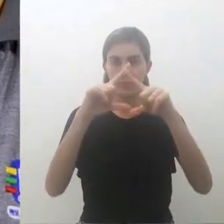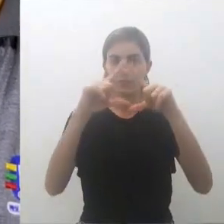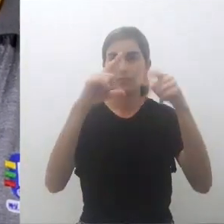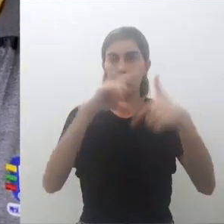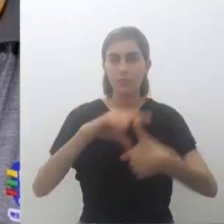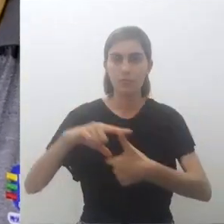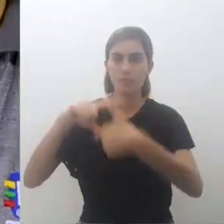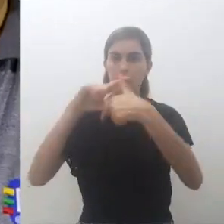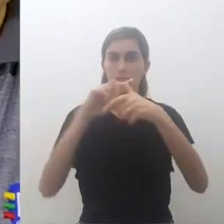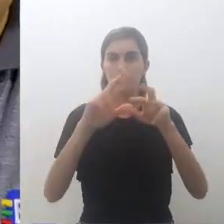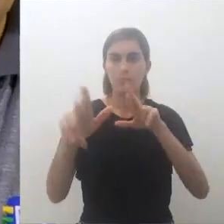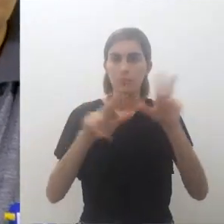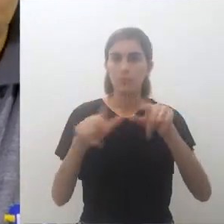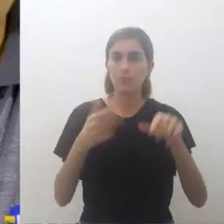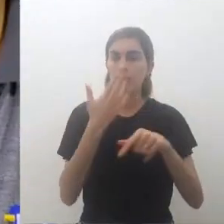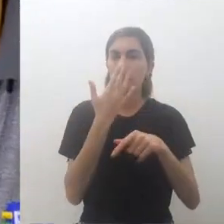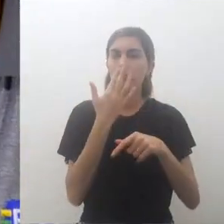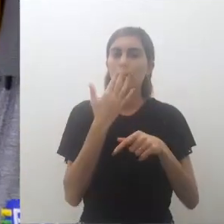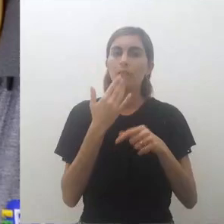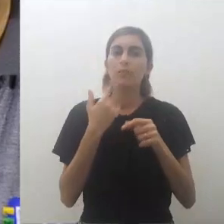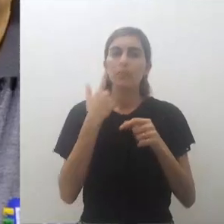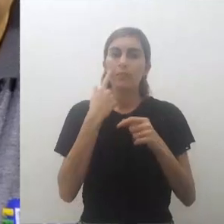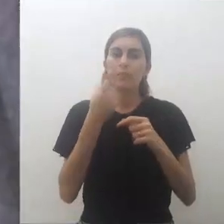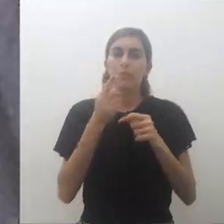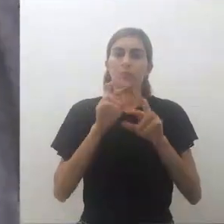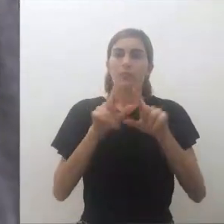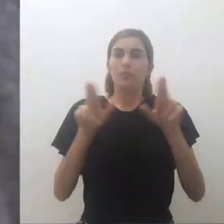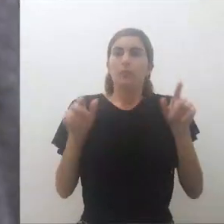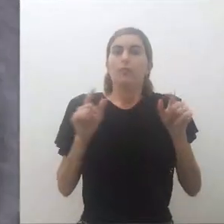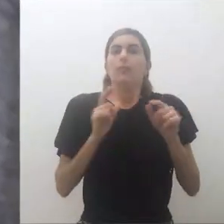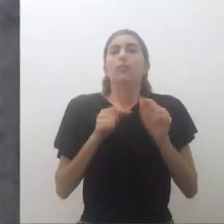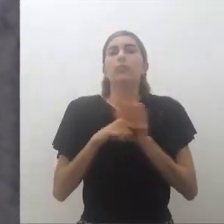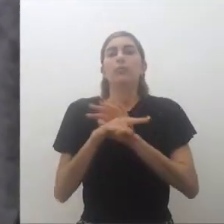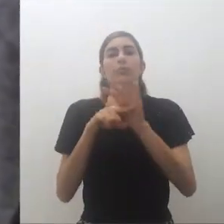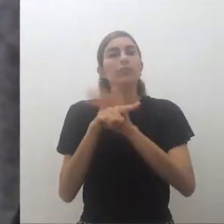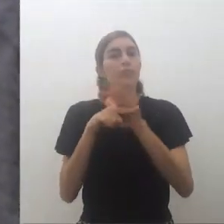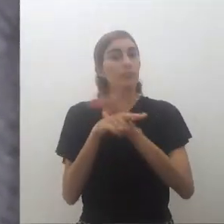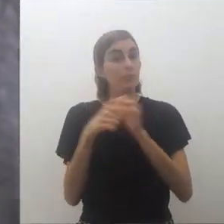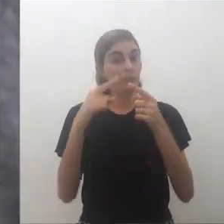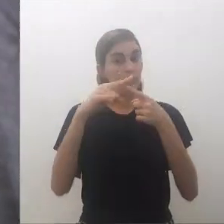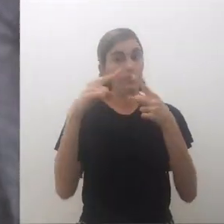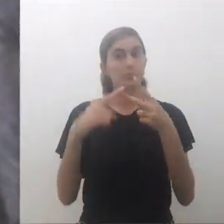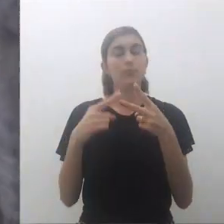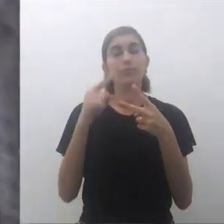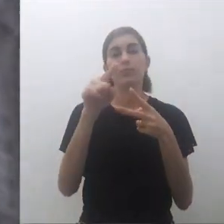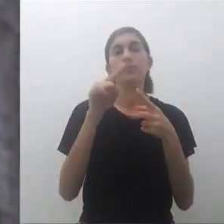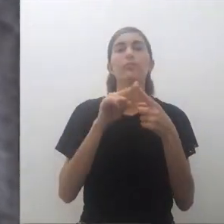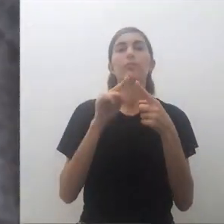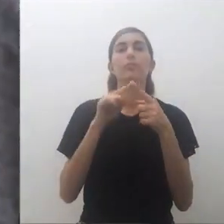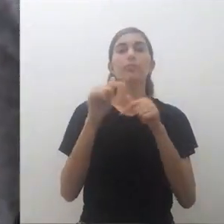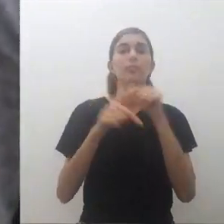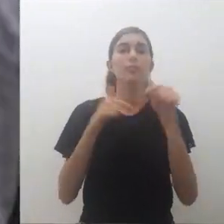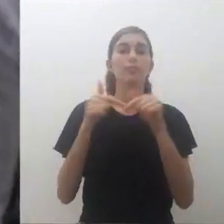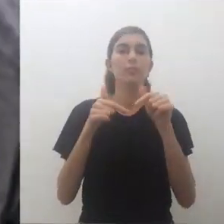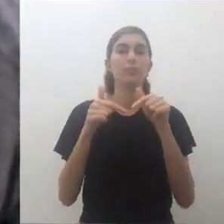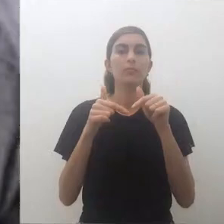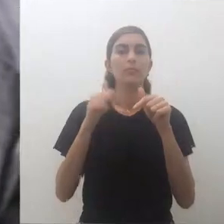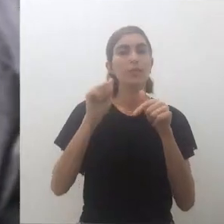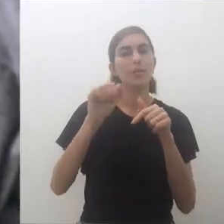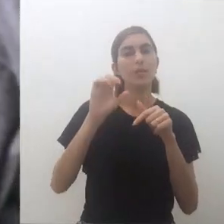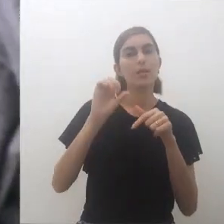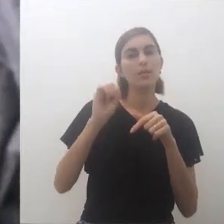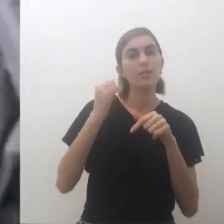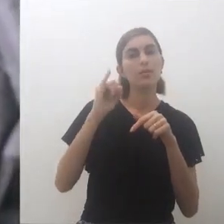cores. Vamos analisar aqui algumas composições. Essas duas primeiras trabalham a